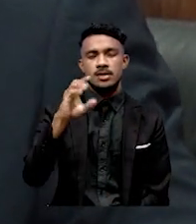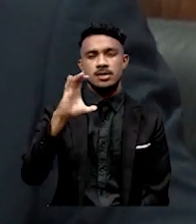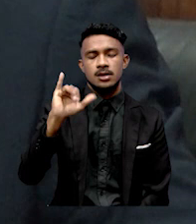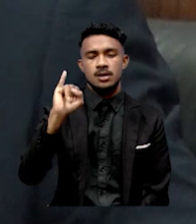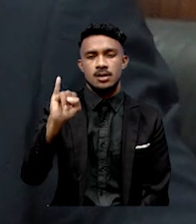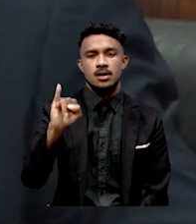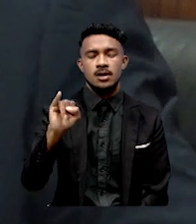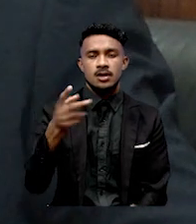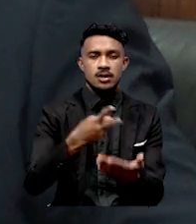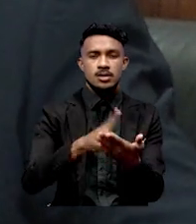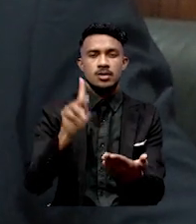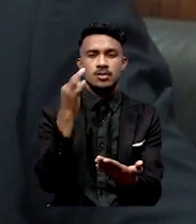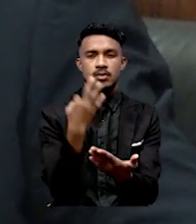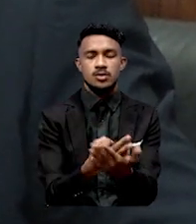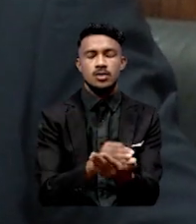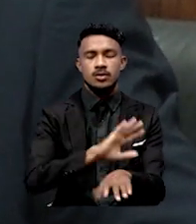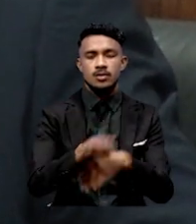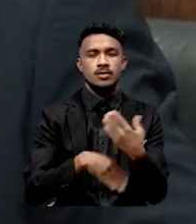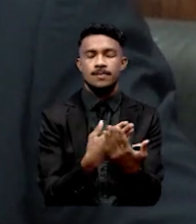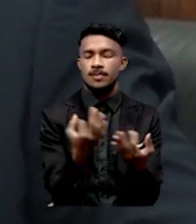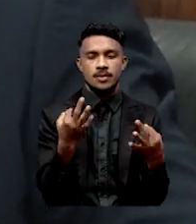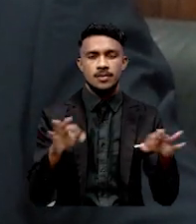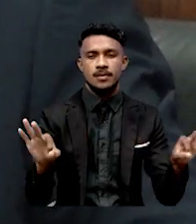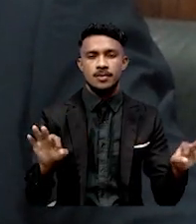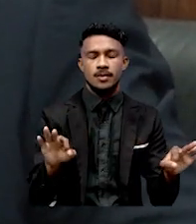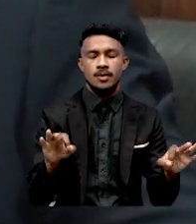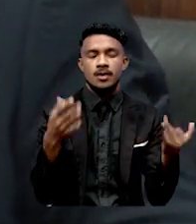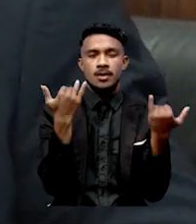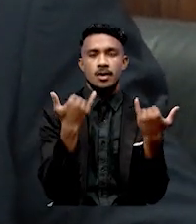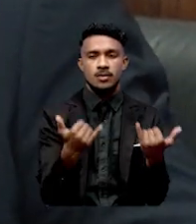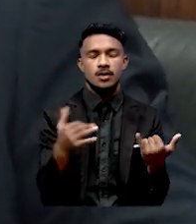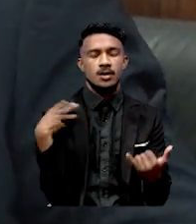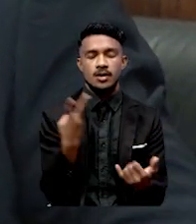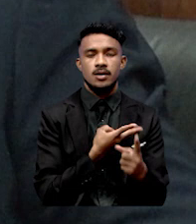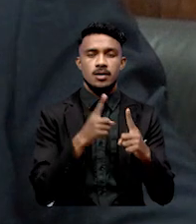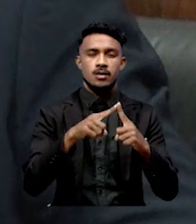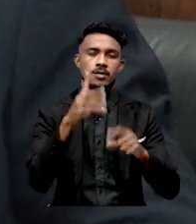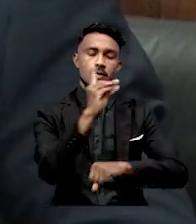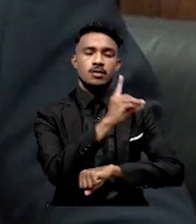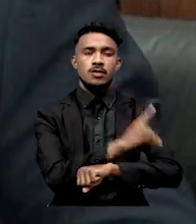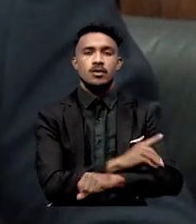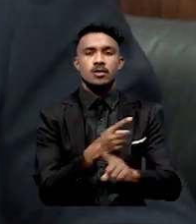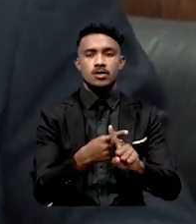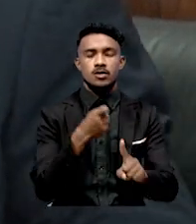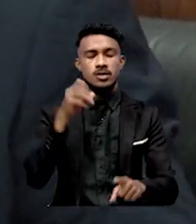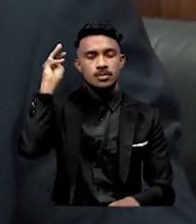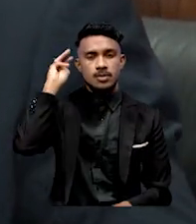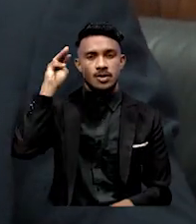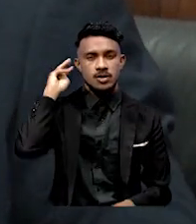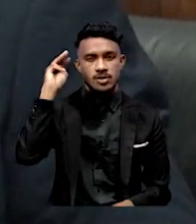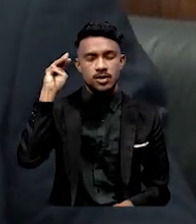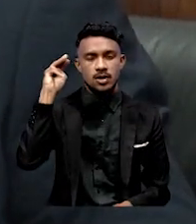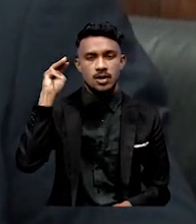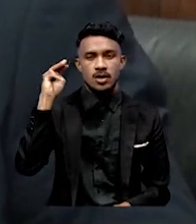pagamento halo outono. Agora, e fundador o Ministério do Turismo, Comércio e Indústria